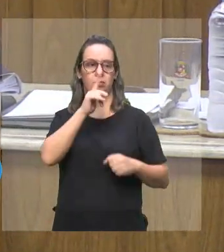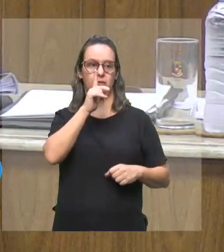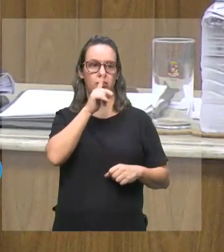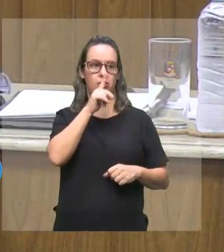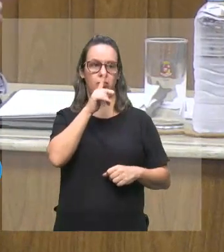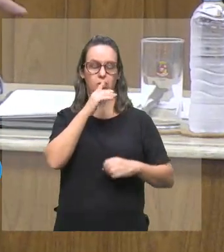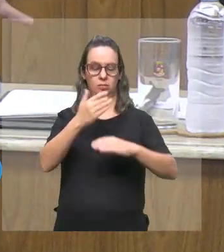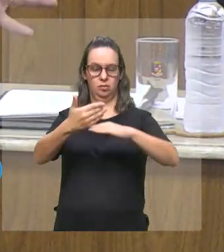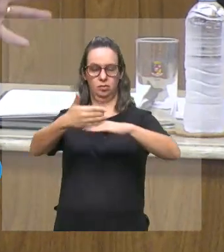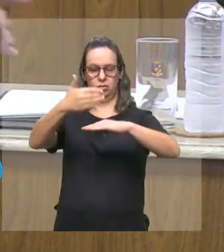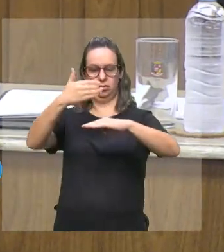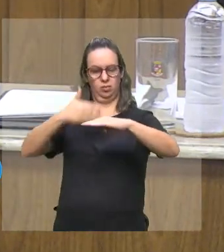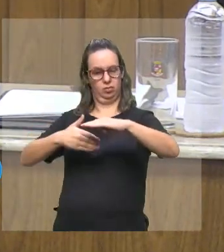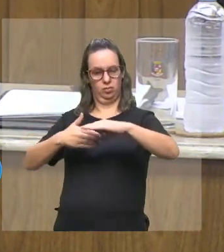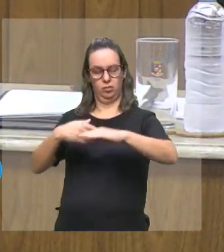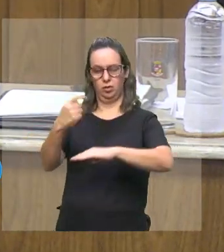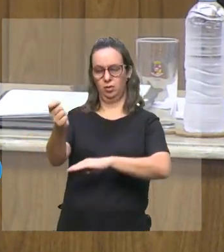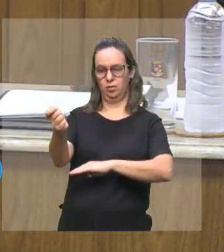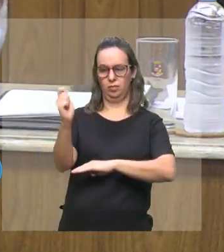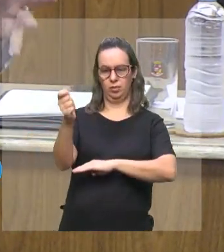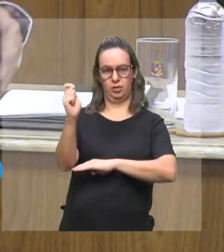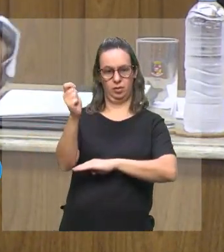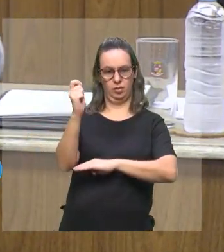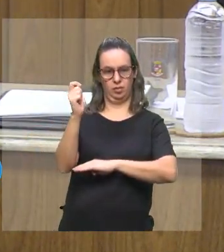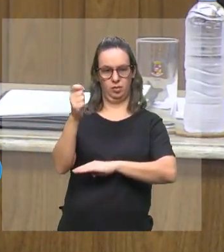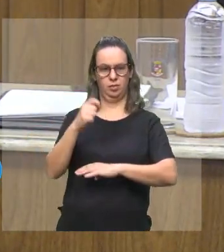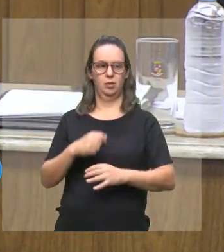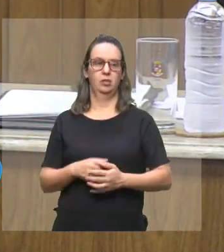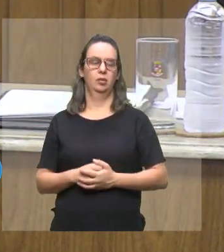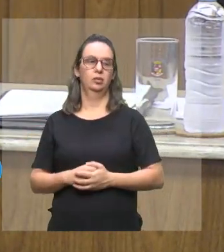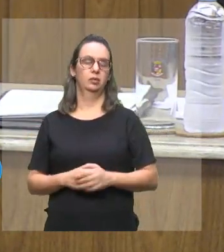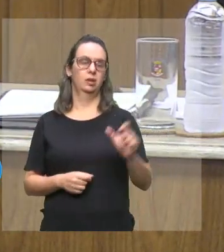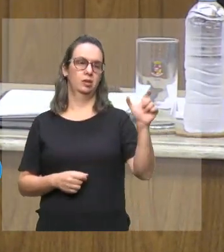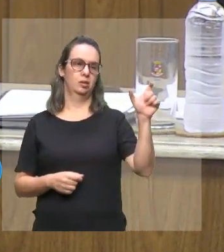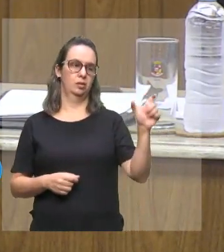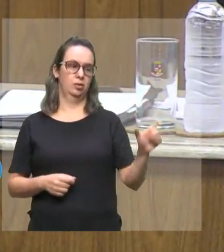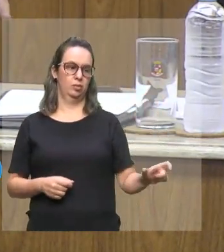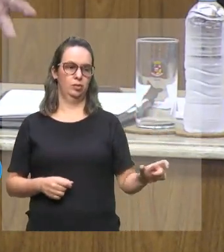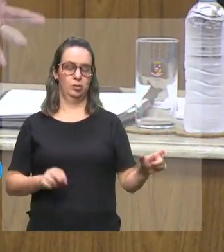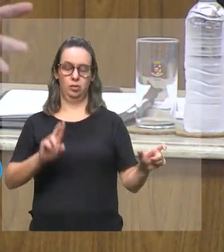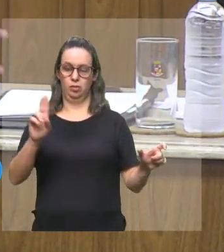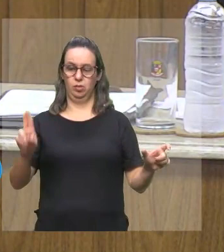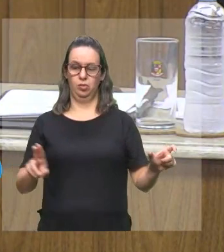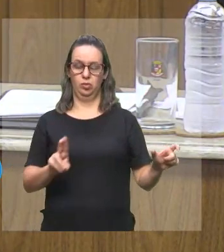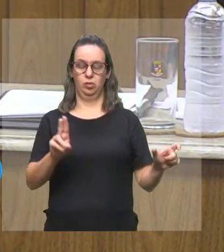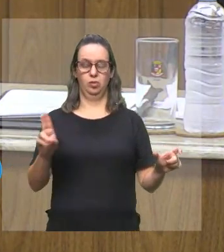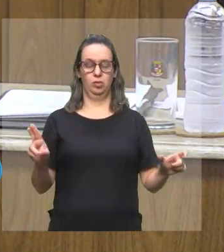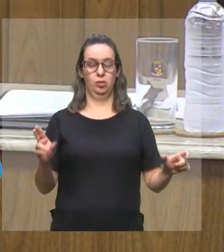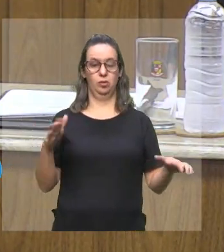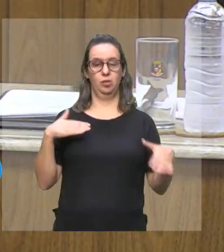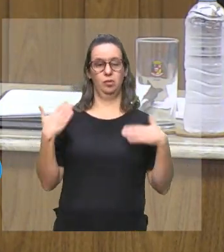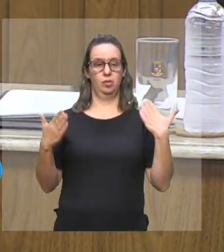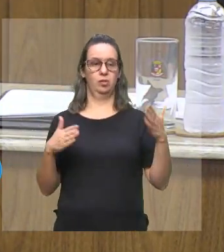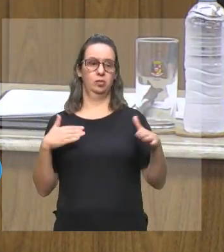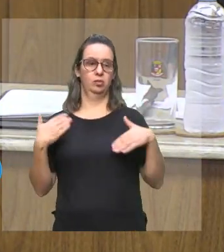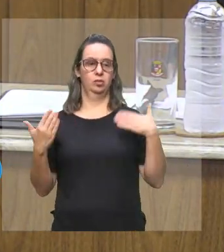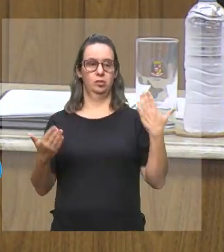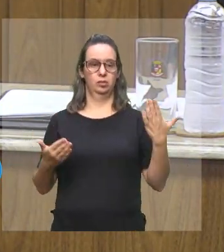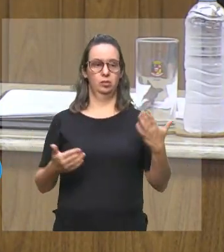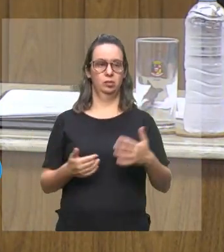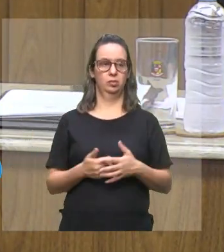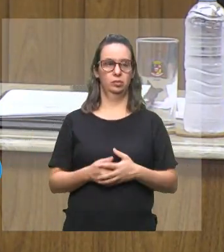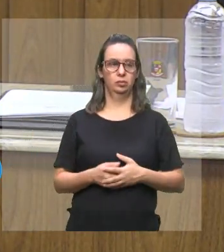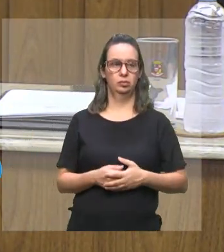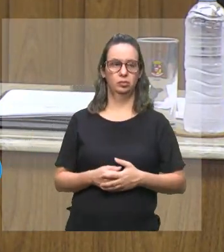onde a turma vai pescar, onde existe ali as pessoas usando aquele espaço para fazer o lazer, aparentemente está